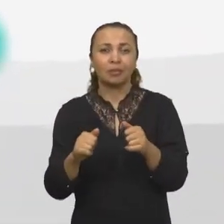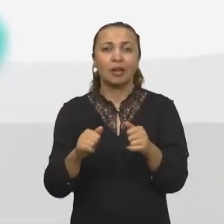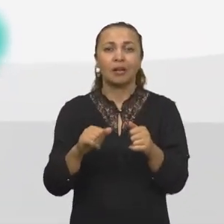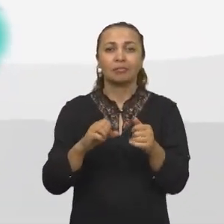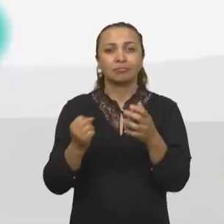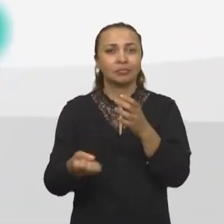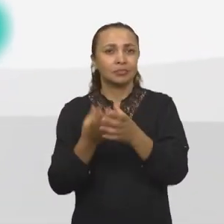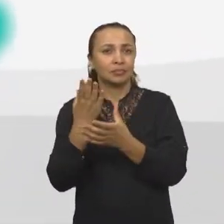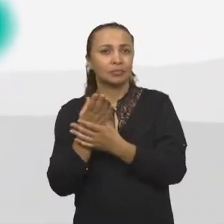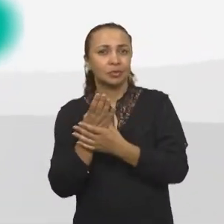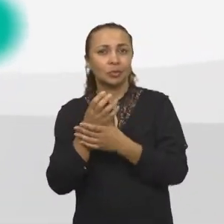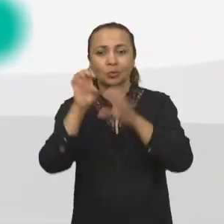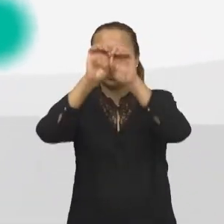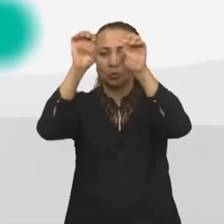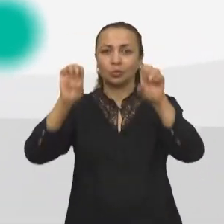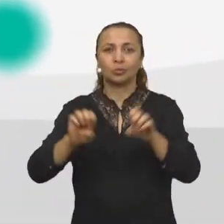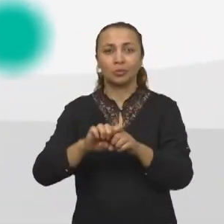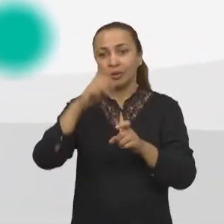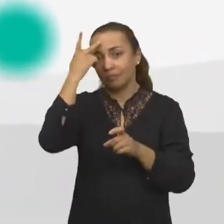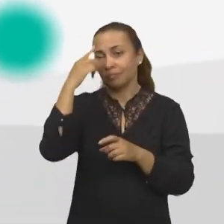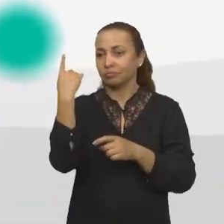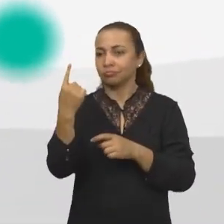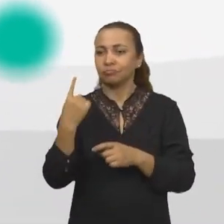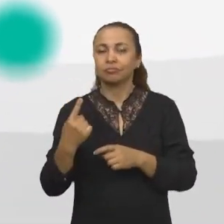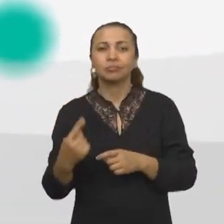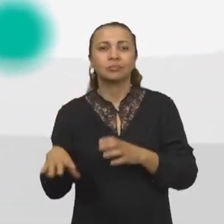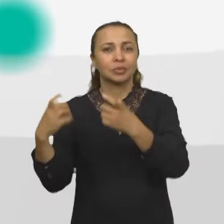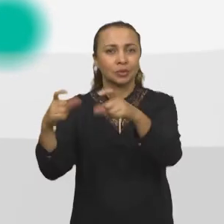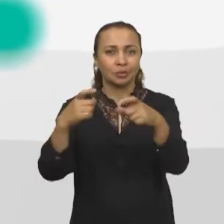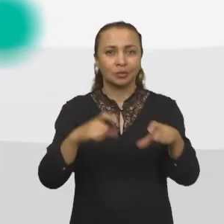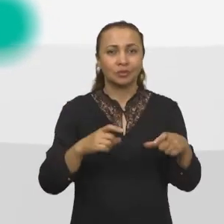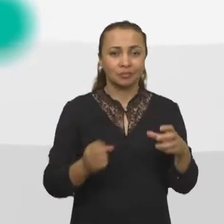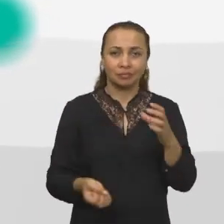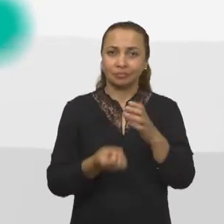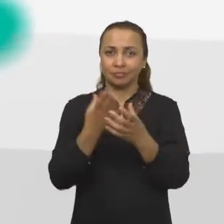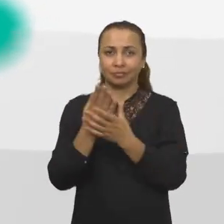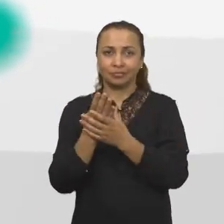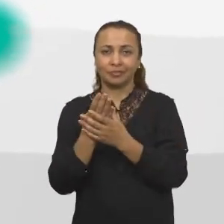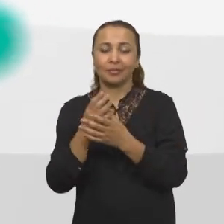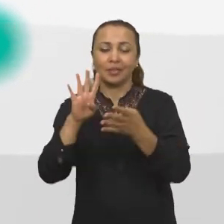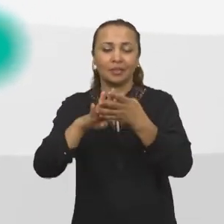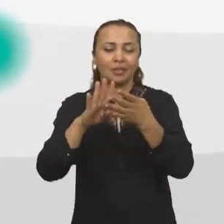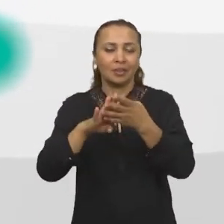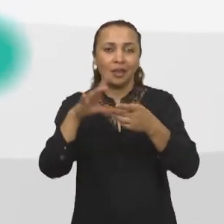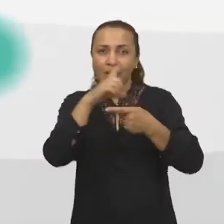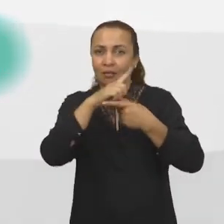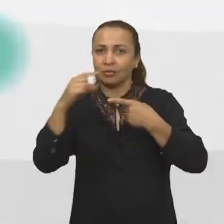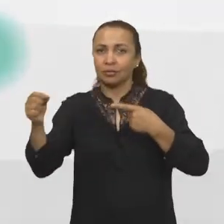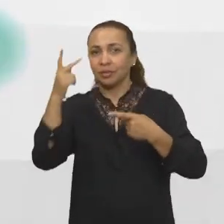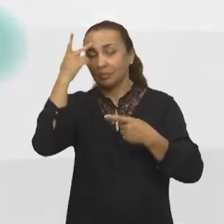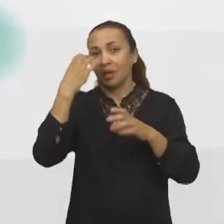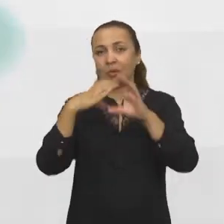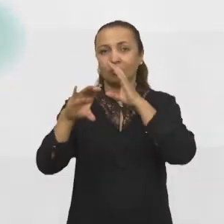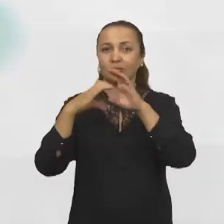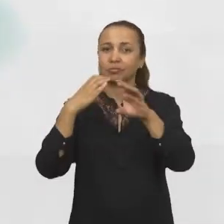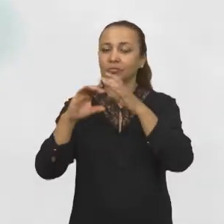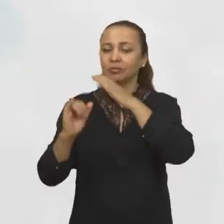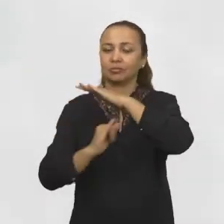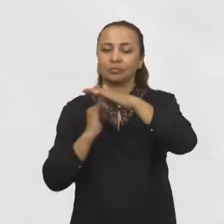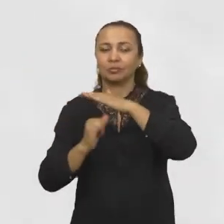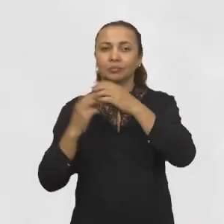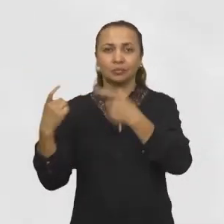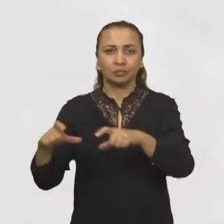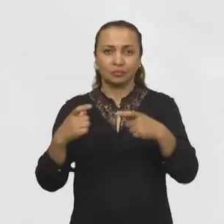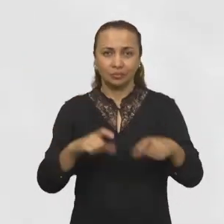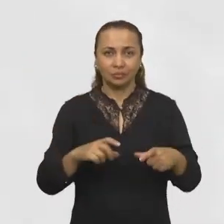contas, ela é a criação de uma infraestrutura para, em cada localidade, criar uma rede de alta velocidade para comunicar às instituições